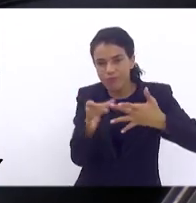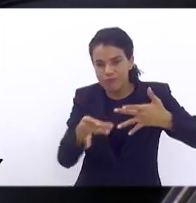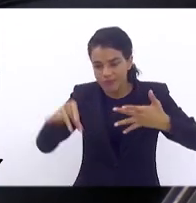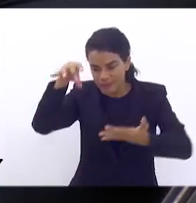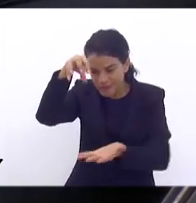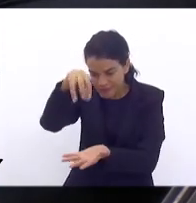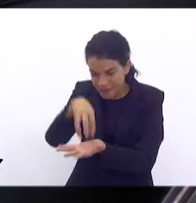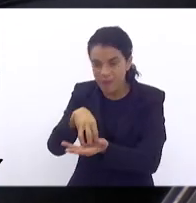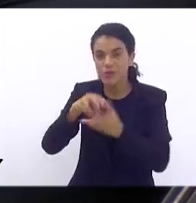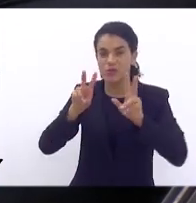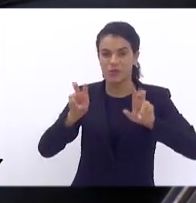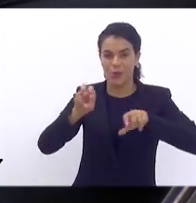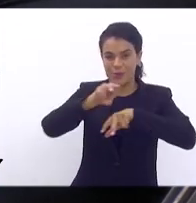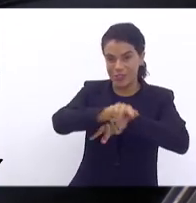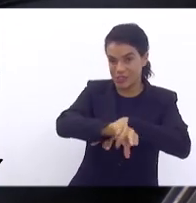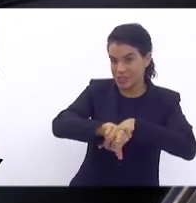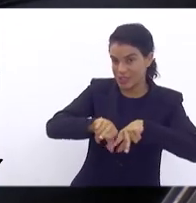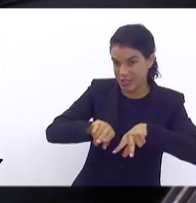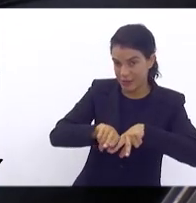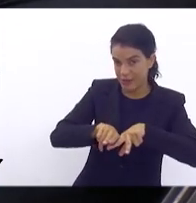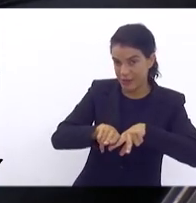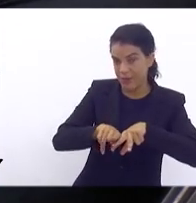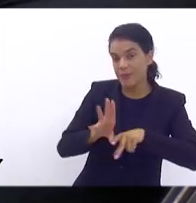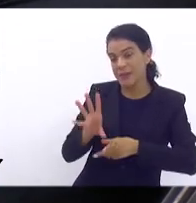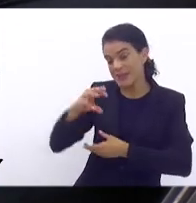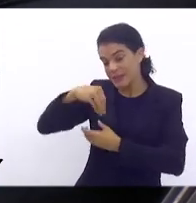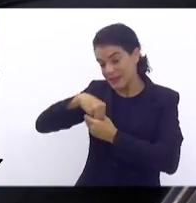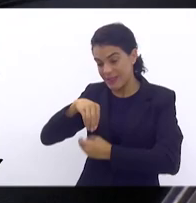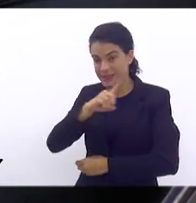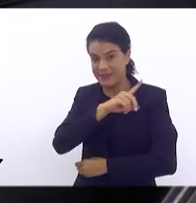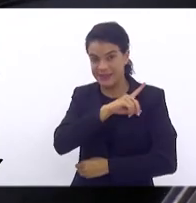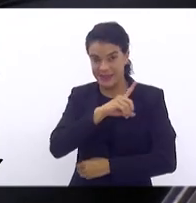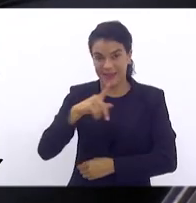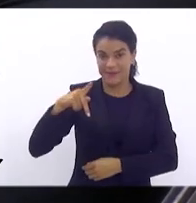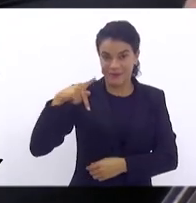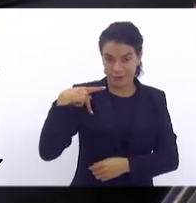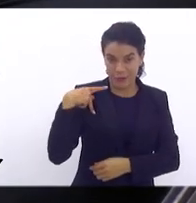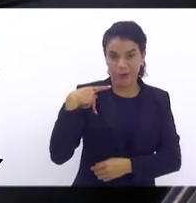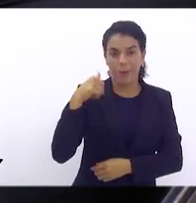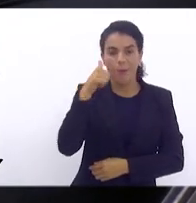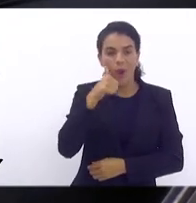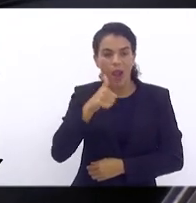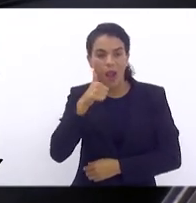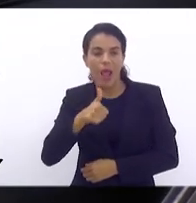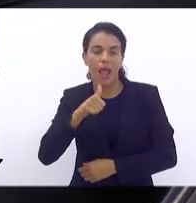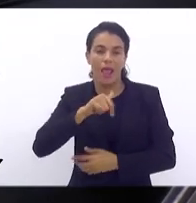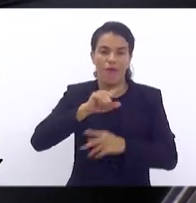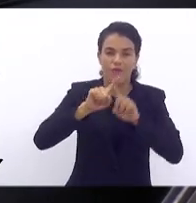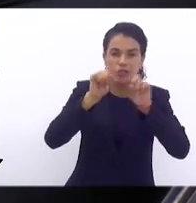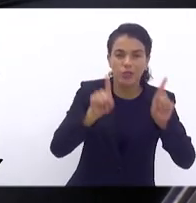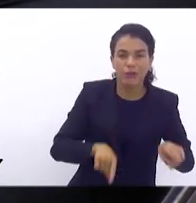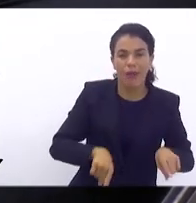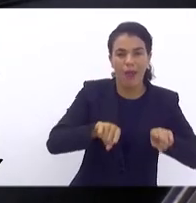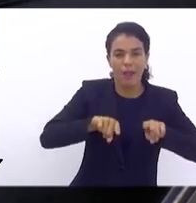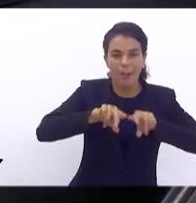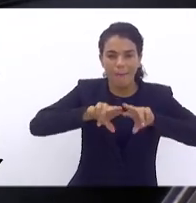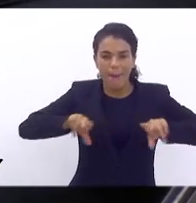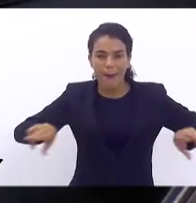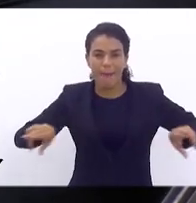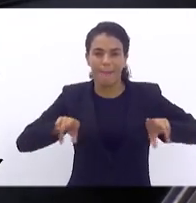de gênero não só é para dentro da Defensoria né para as mulheres defensoras as servidoras